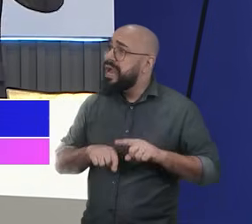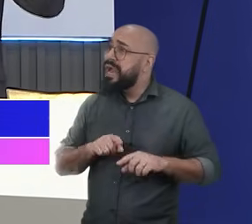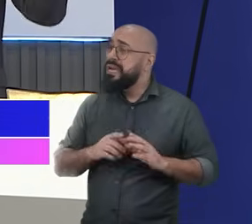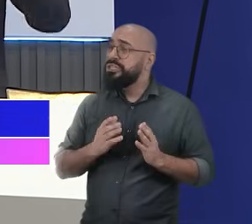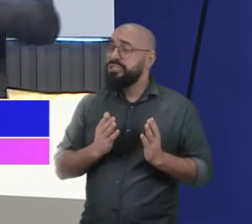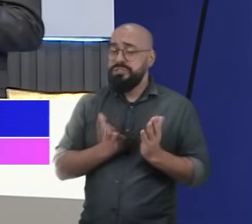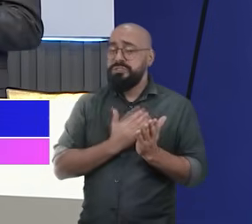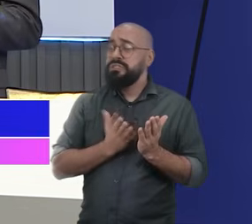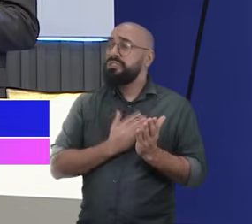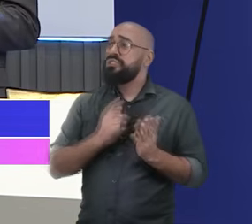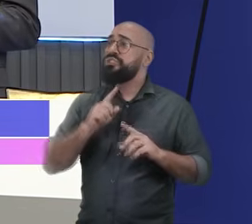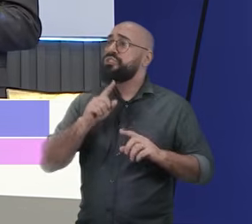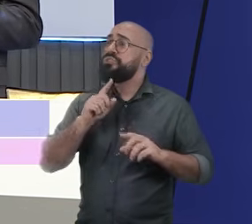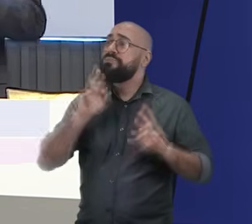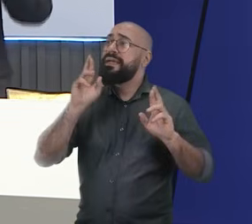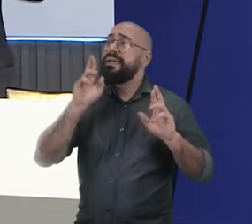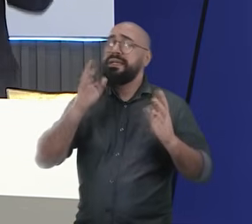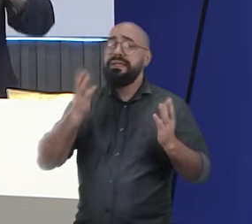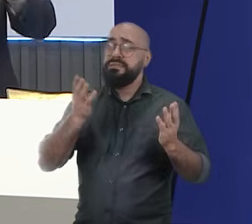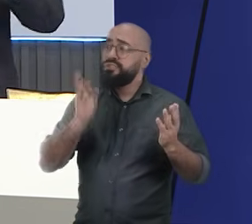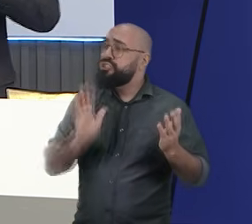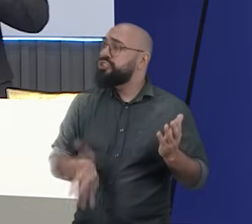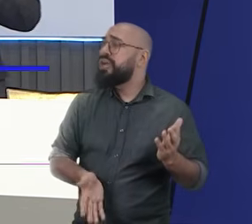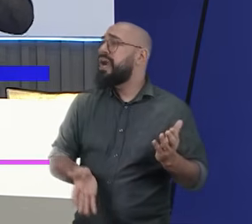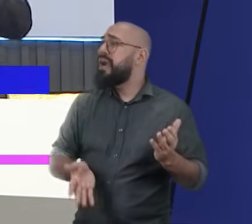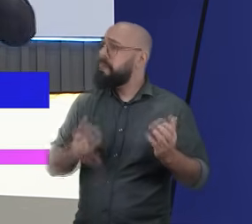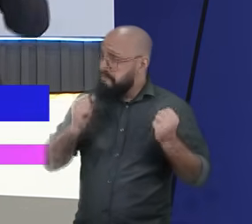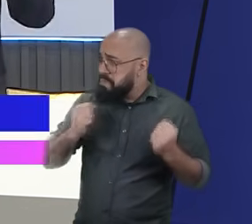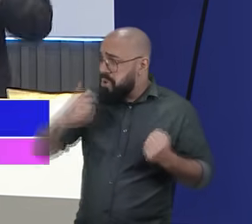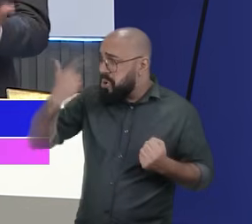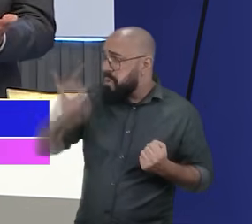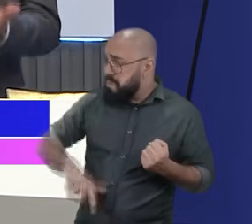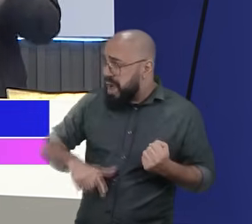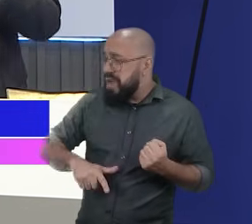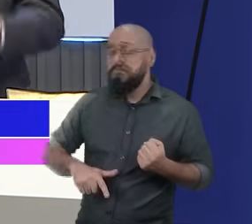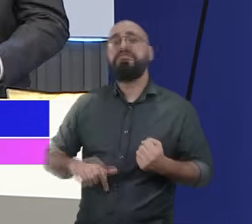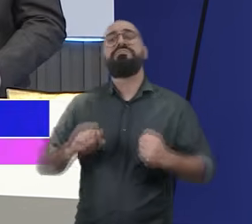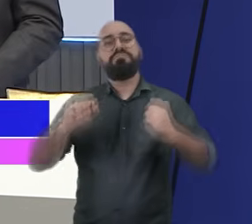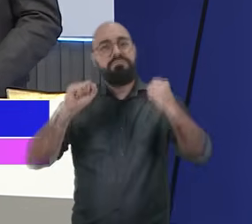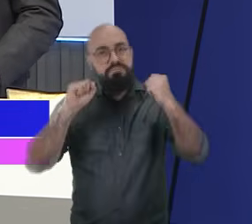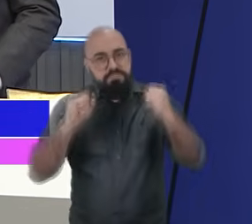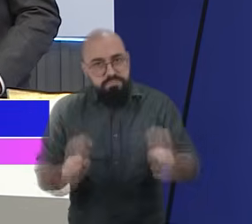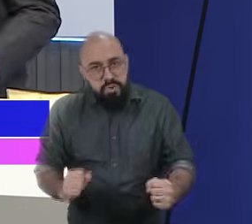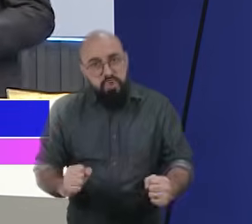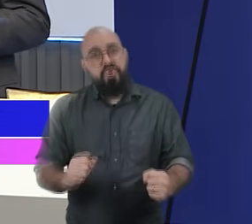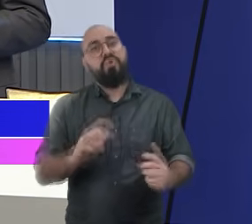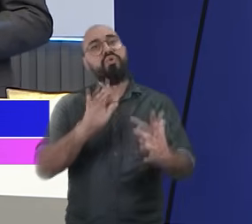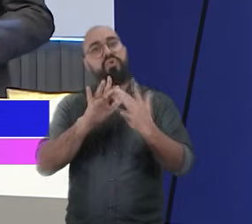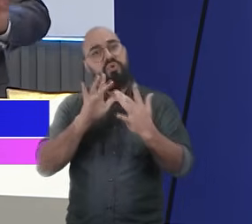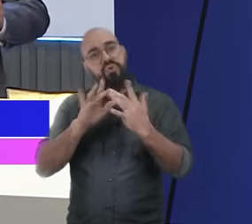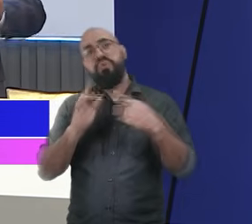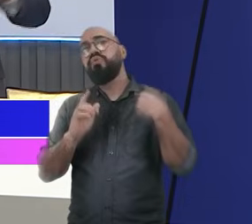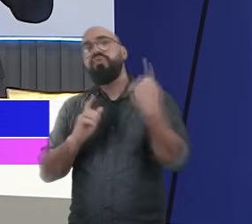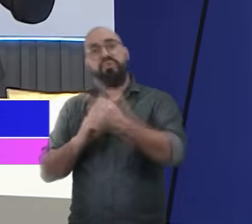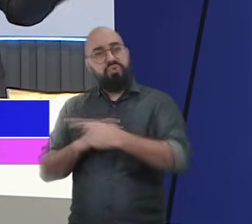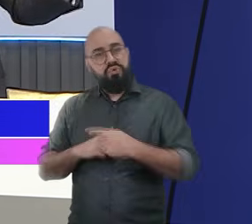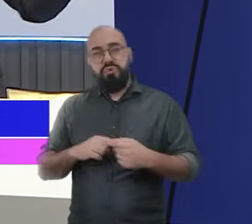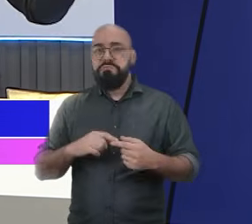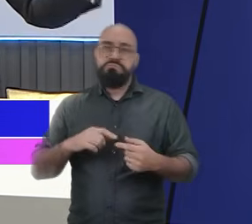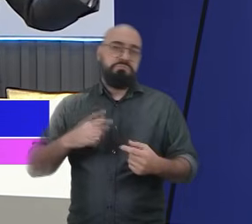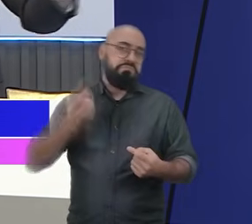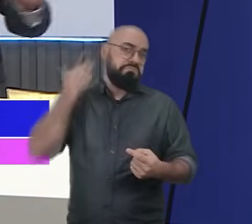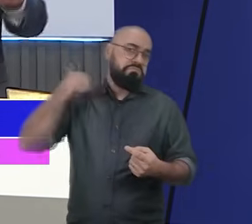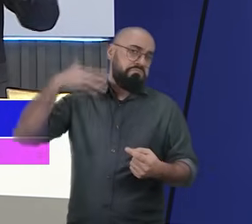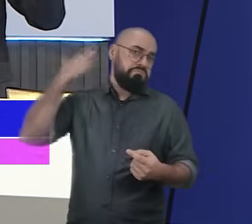Lá atrás, eu já tenho um material, mas eu queria ter essa revista também. Eu posso pedir? Claro, é só entrar em contato conosco. Não importa se você já recebeu